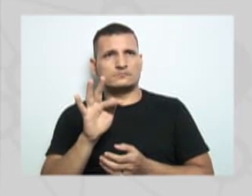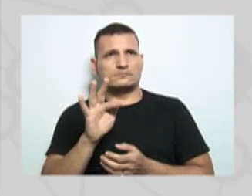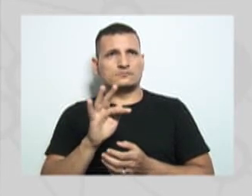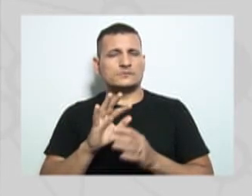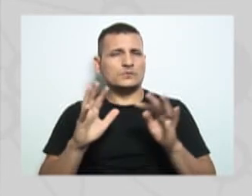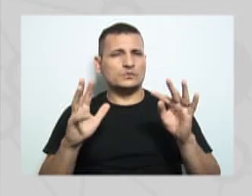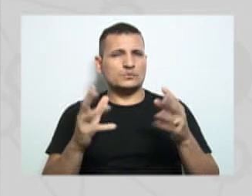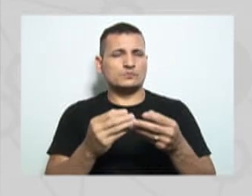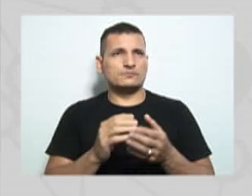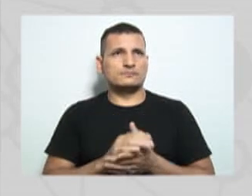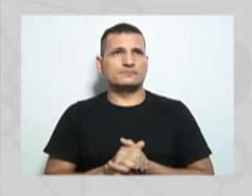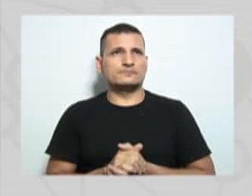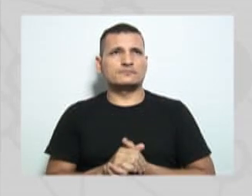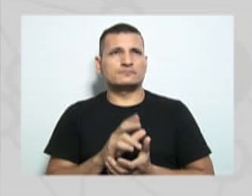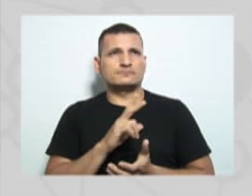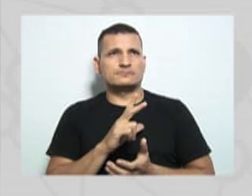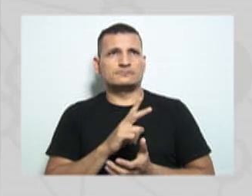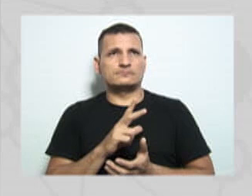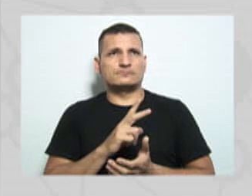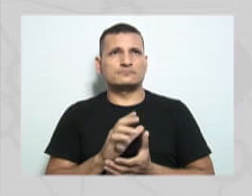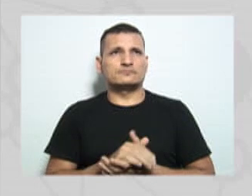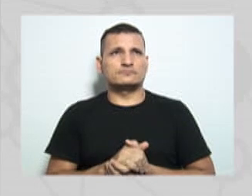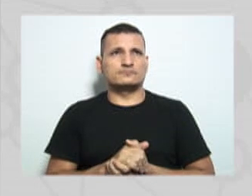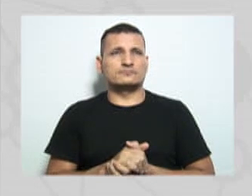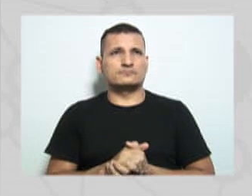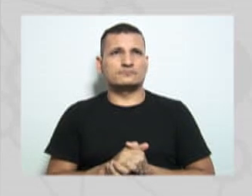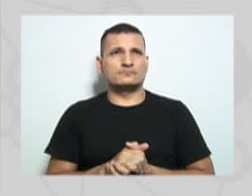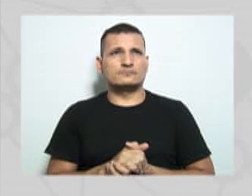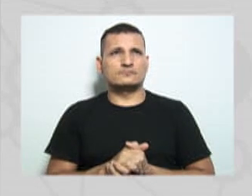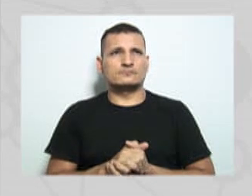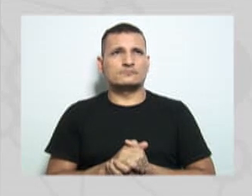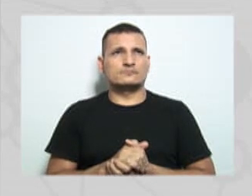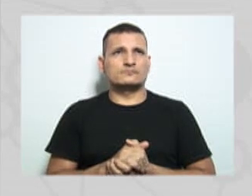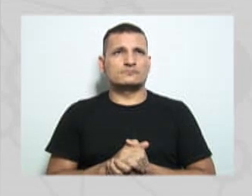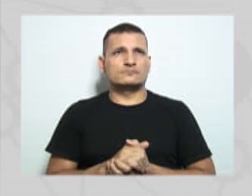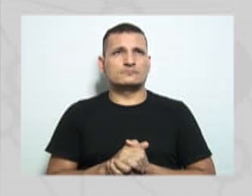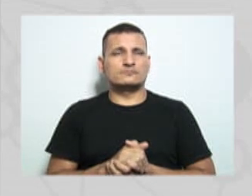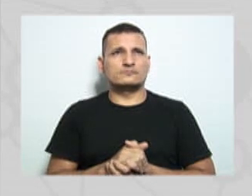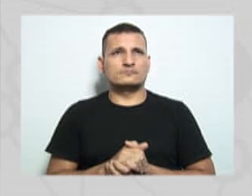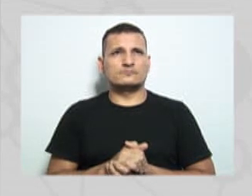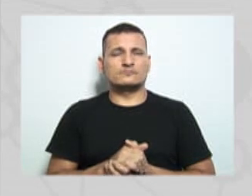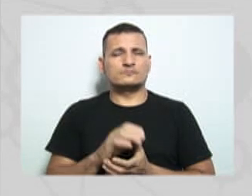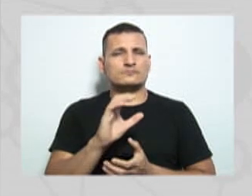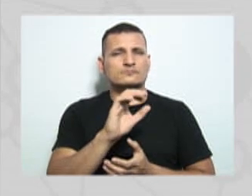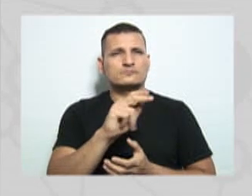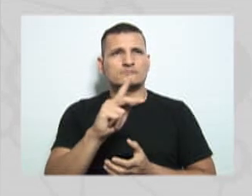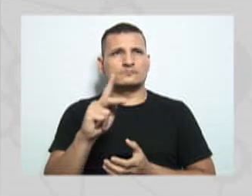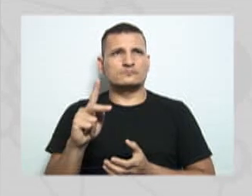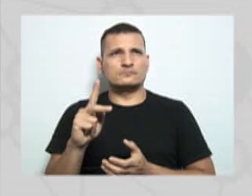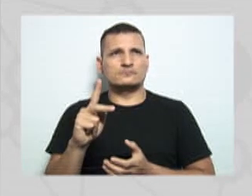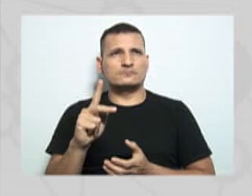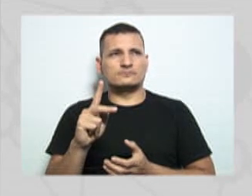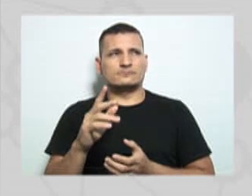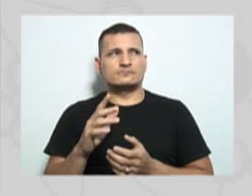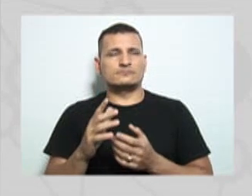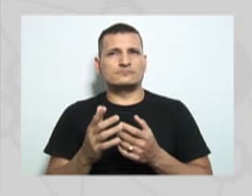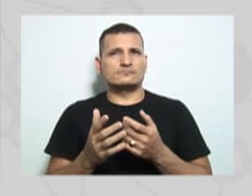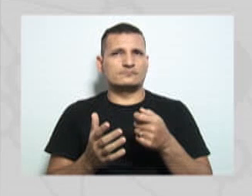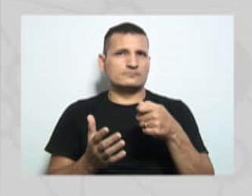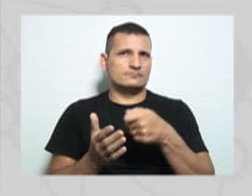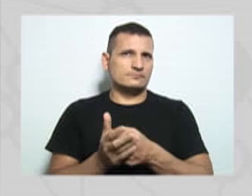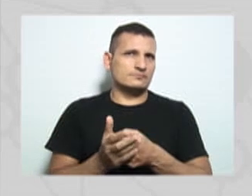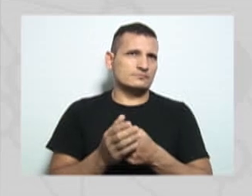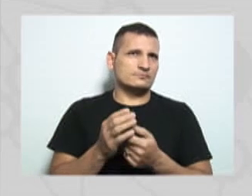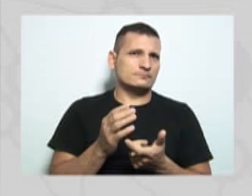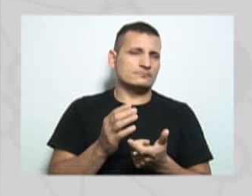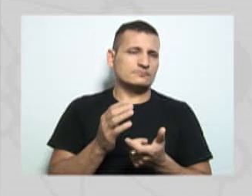as particularidades. E fica a dispensa da retenção dos impostos de renda na fonte sobre os rendimentos e aplicações financeiras realizados pelas cooperativas de crédito